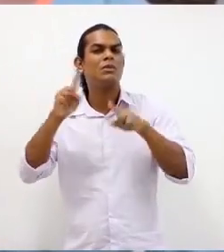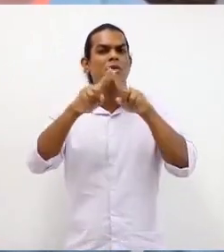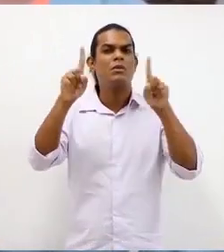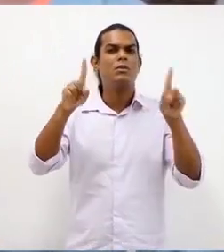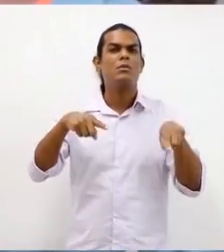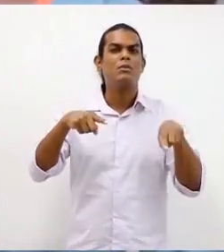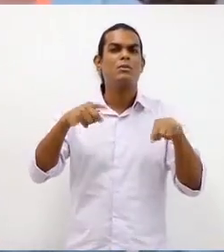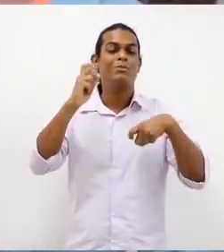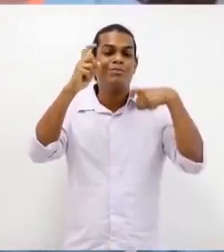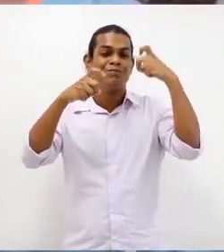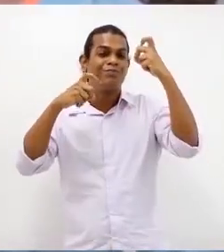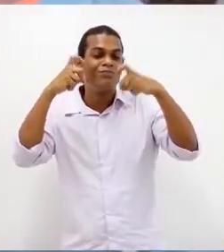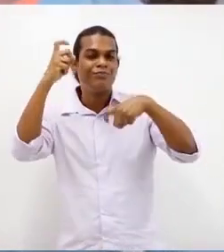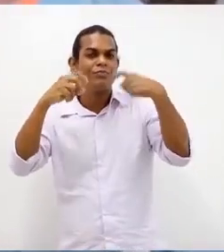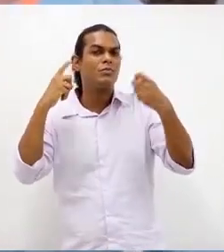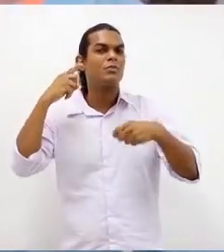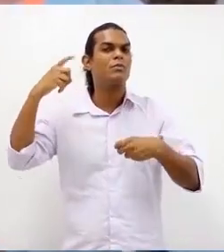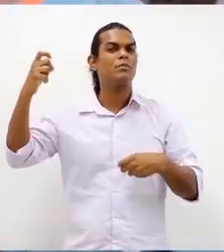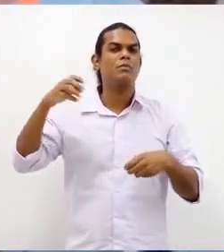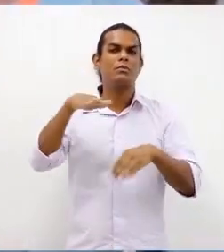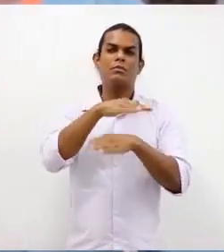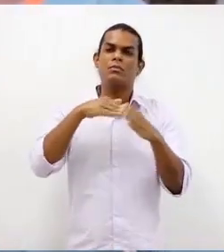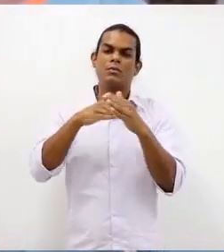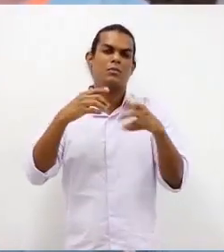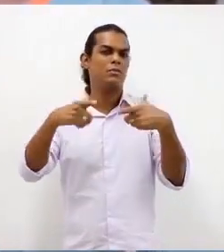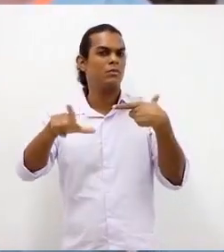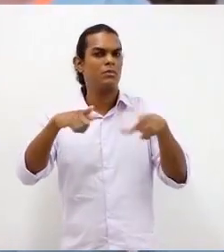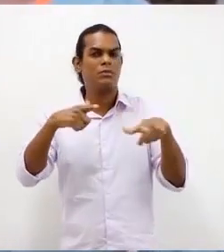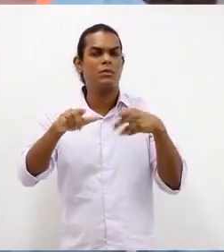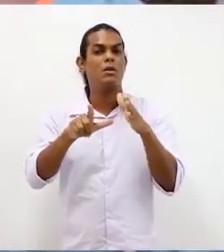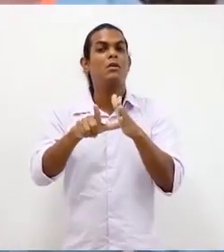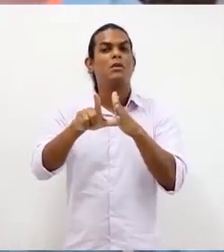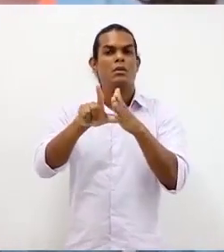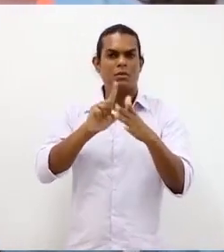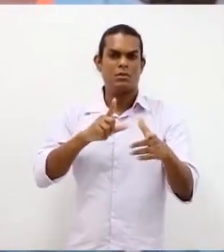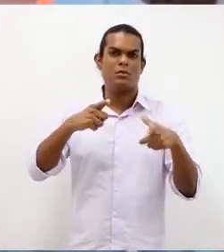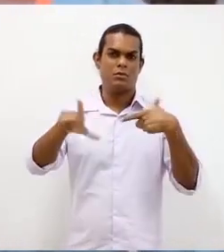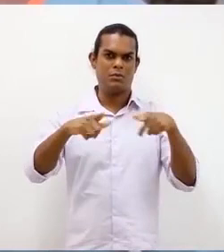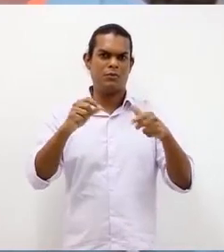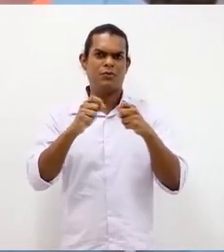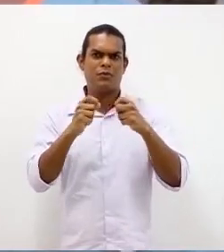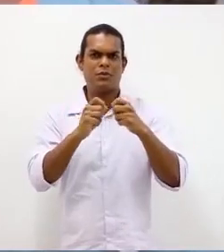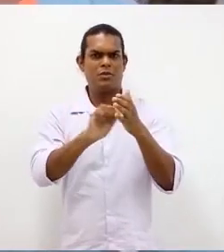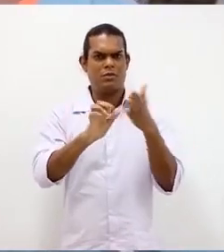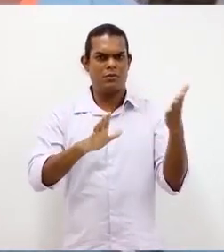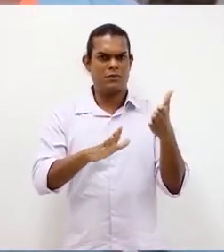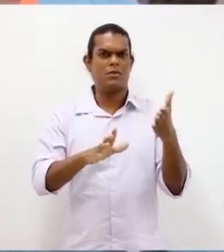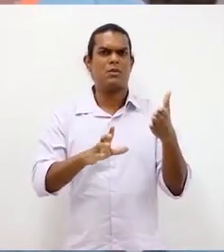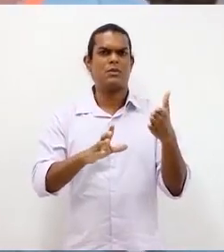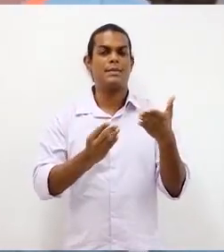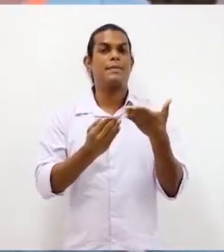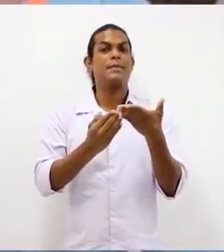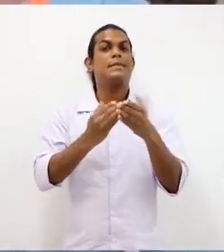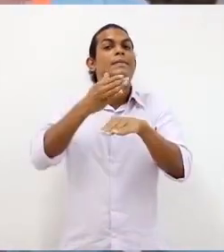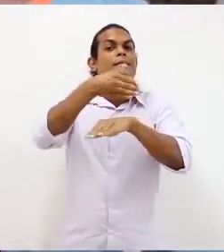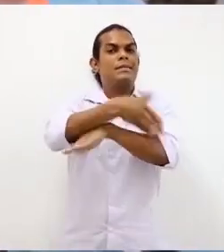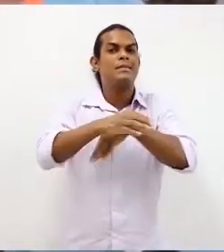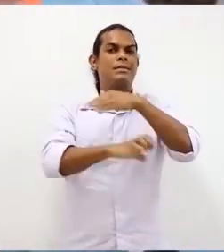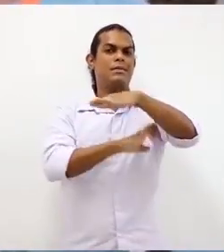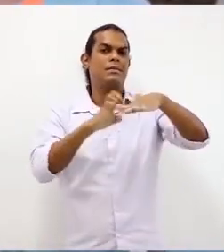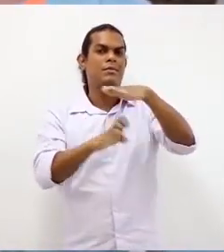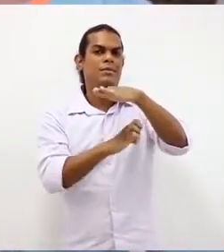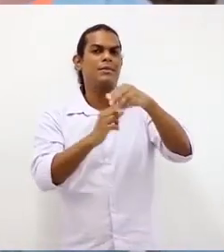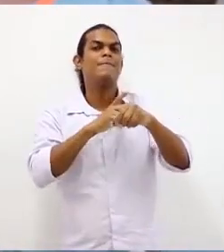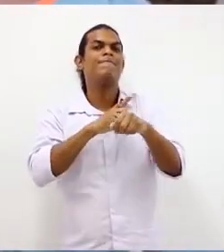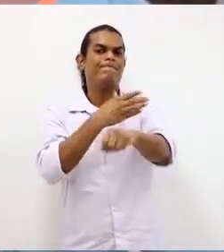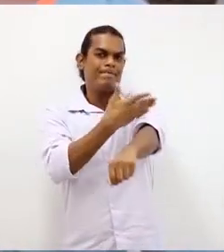muito com a audição do trabalhador. Então, antes mesmo do trabalhador começar a exercer suas atividades dentro do canteiro de obras, ele é